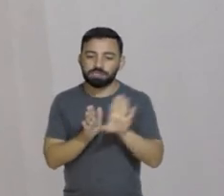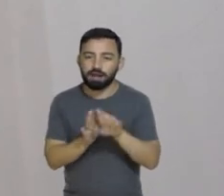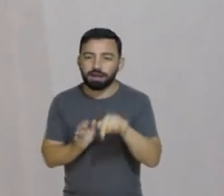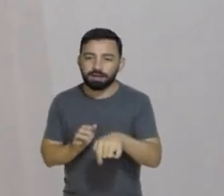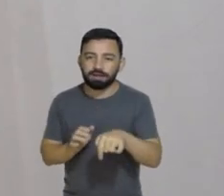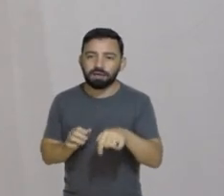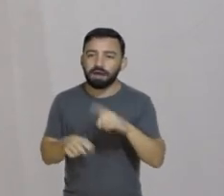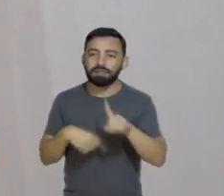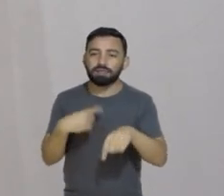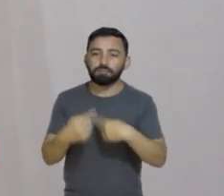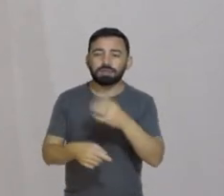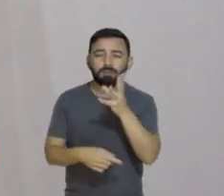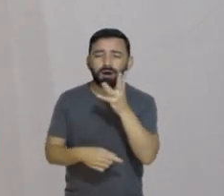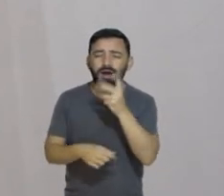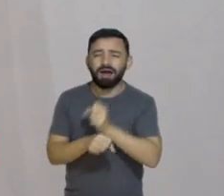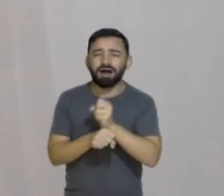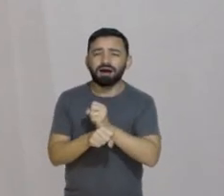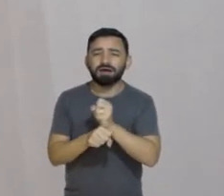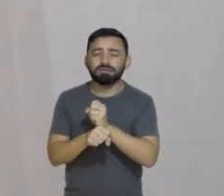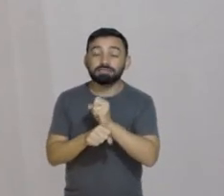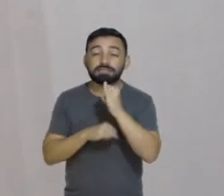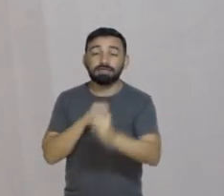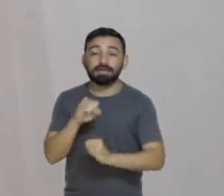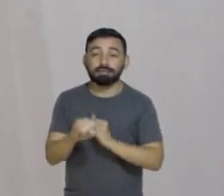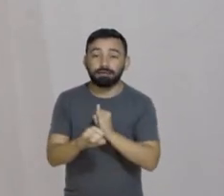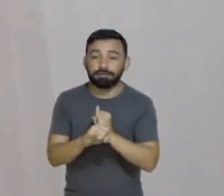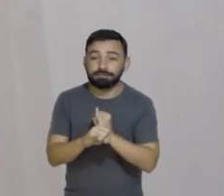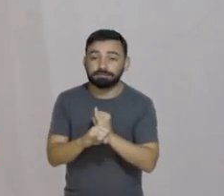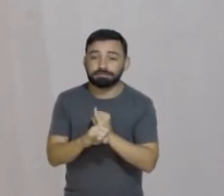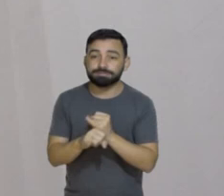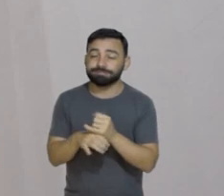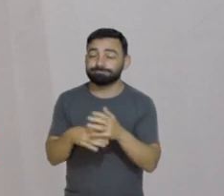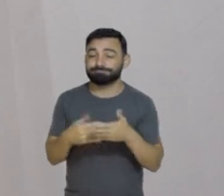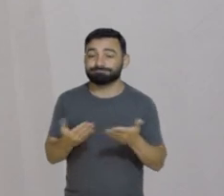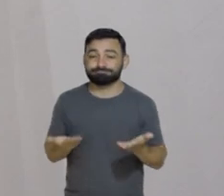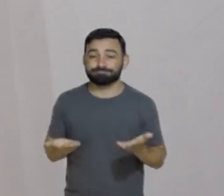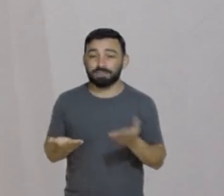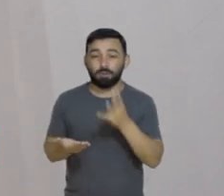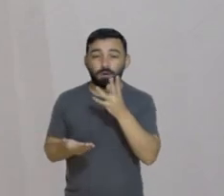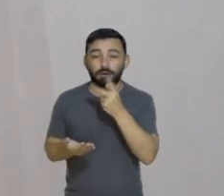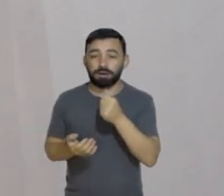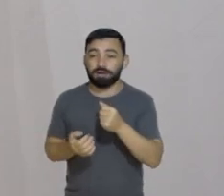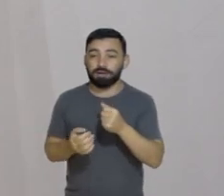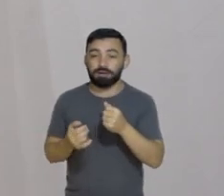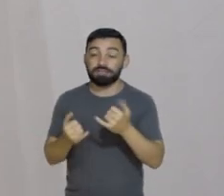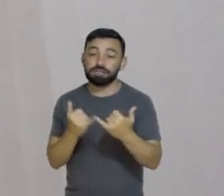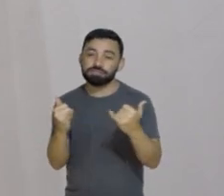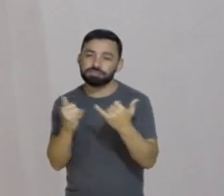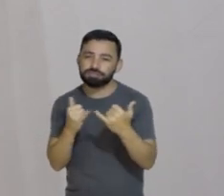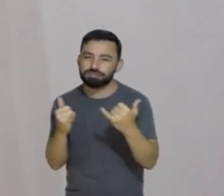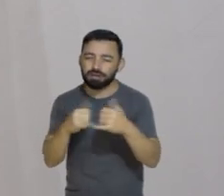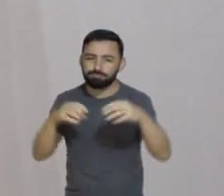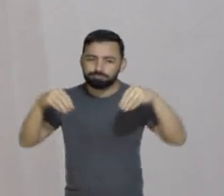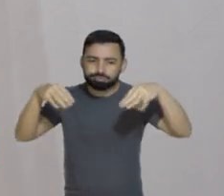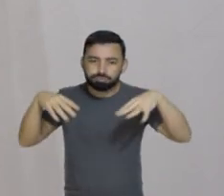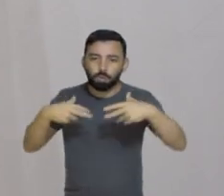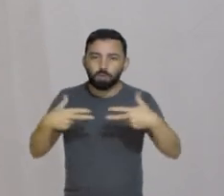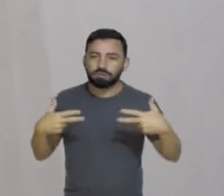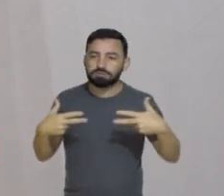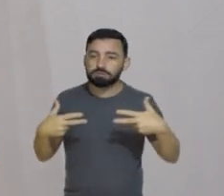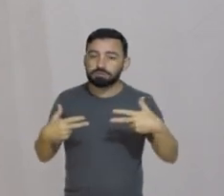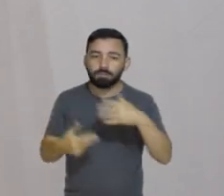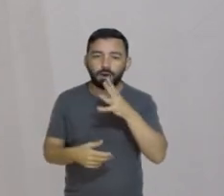o sinal de internet. Eu nem estou falando da estrada boa, a internet, a energia elétrica. Então, nós precisamos